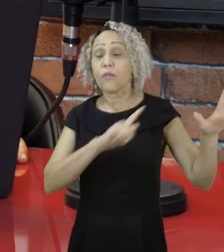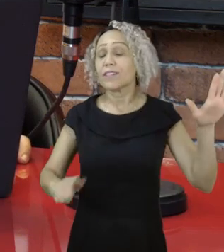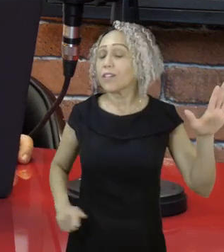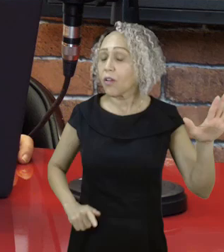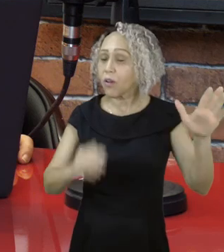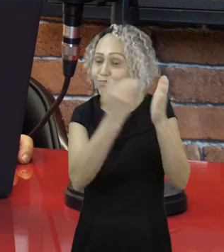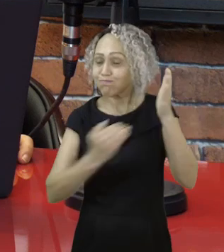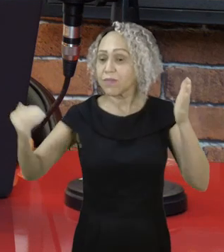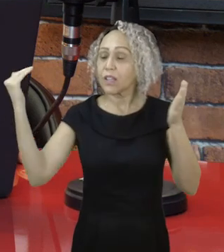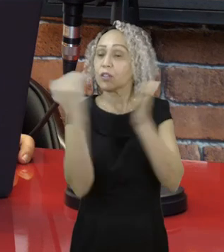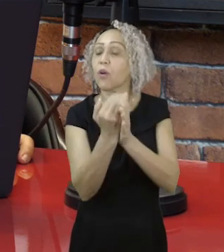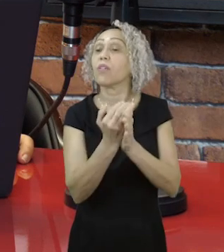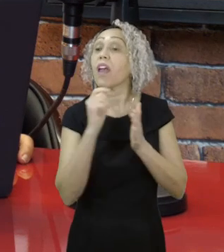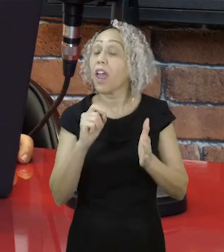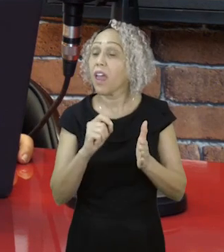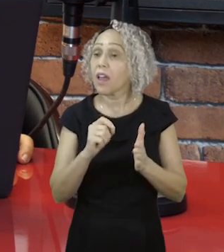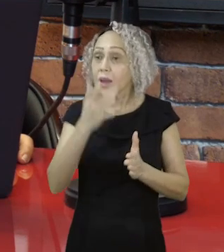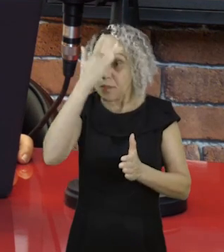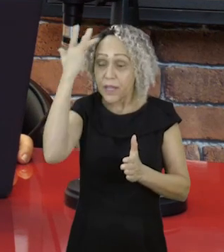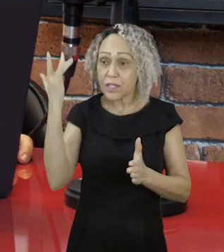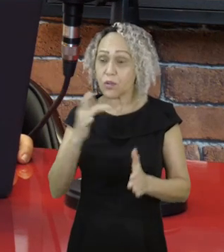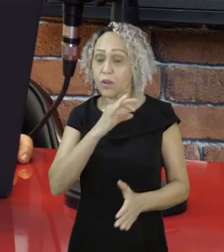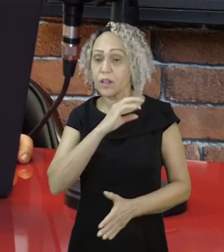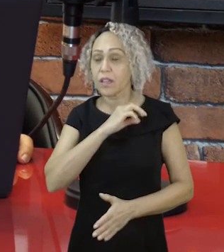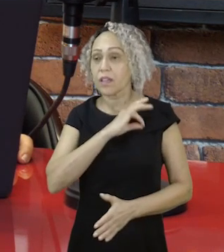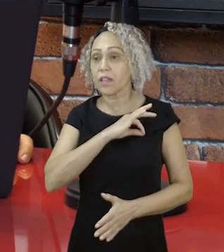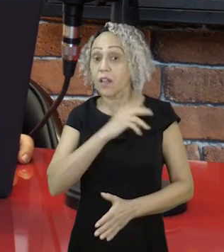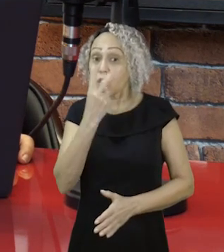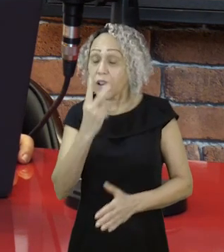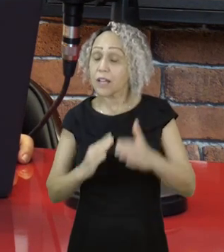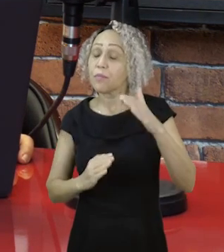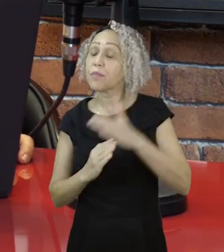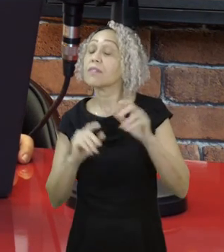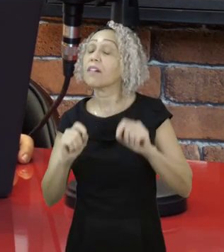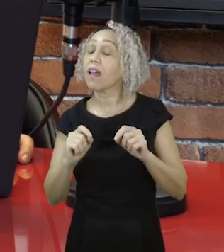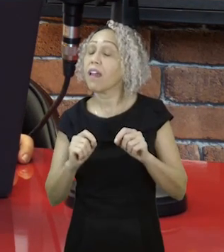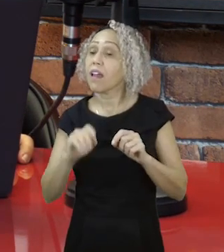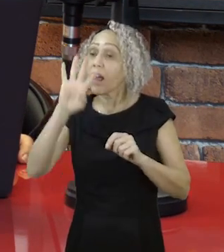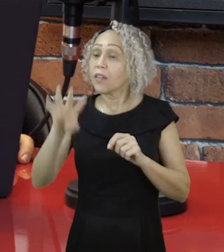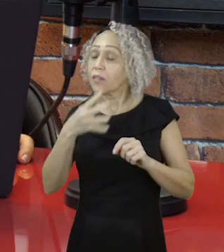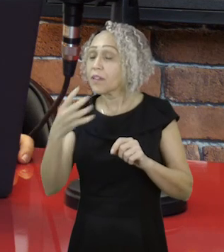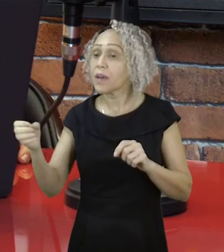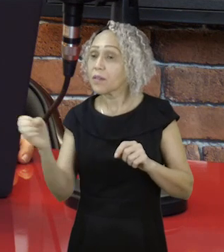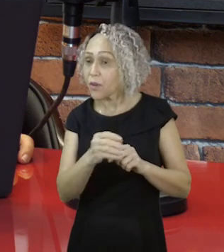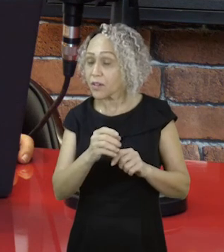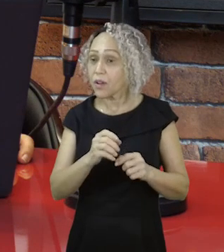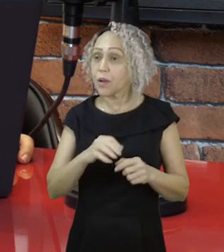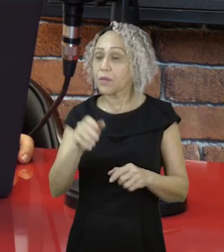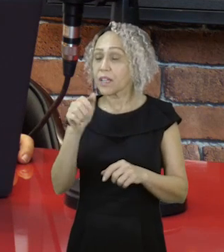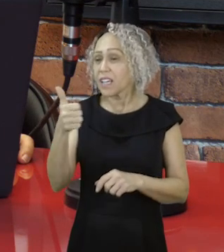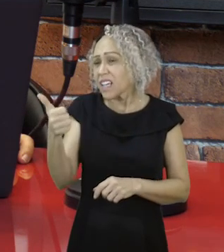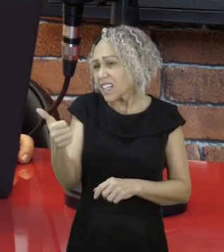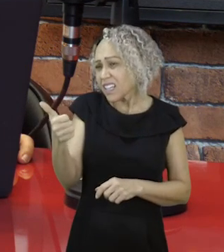E o governo Lula aumentou a isenção do imposto de renda para quem ganha até 2 salários mínimos. A nova tabela vai beneficiar